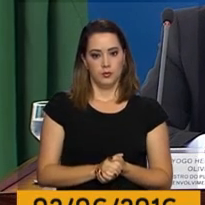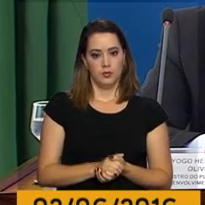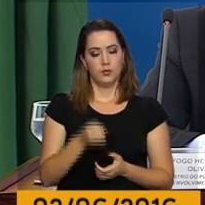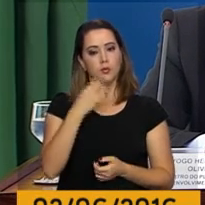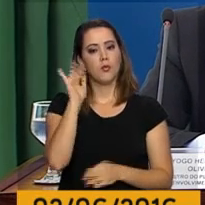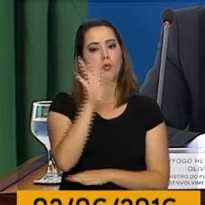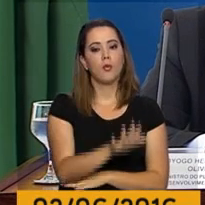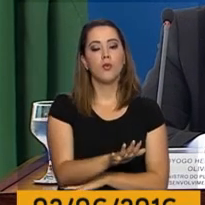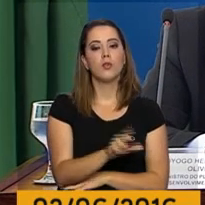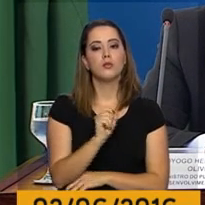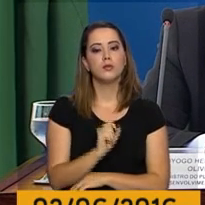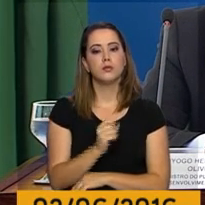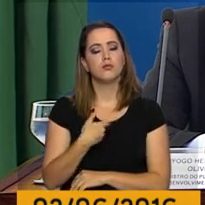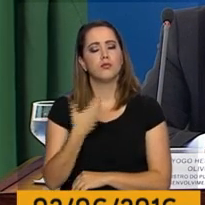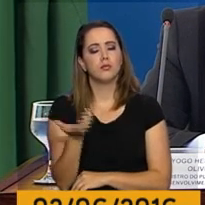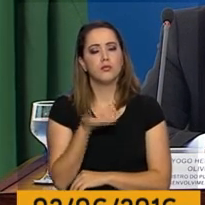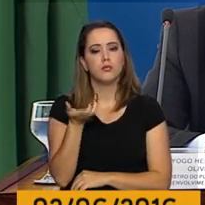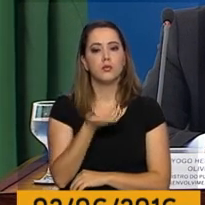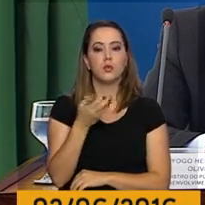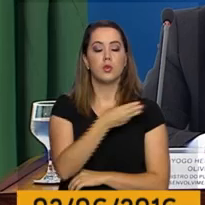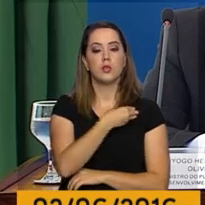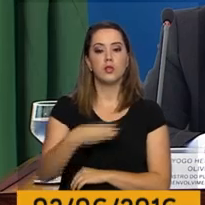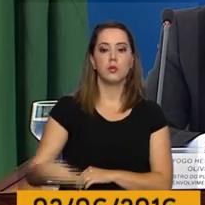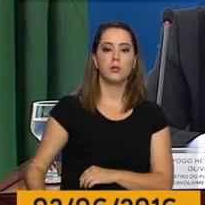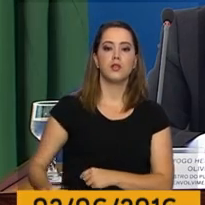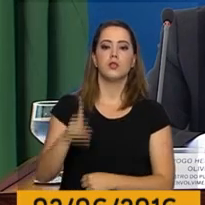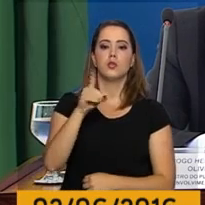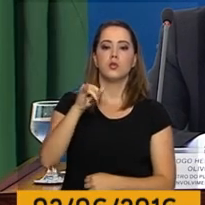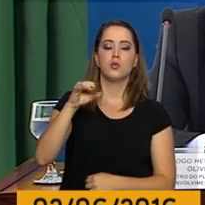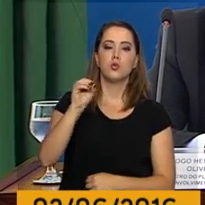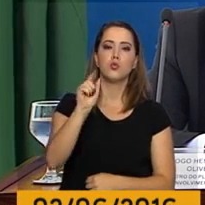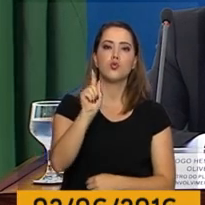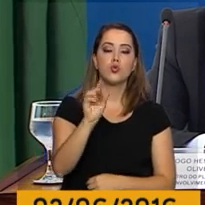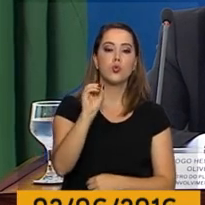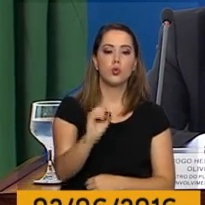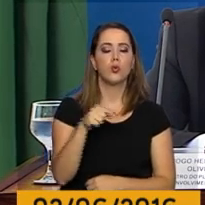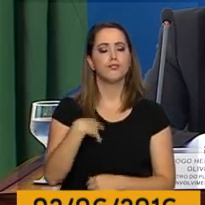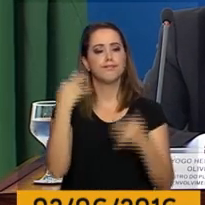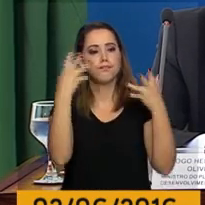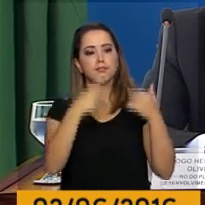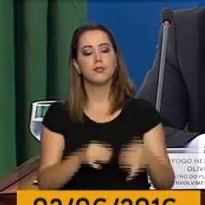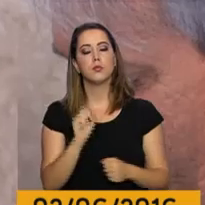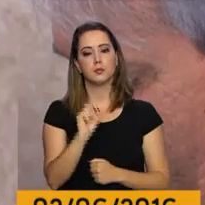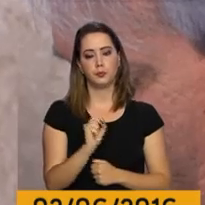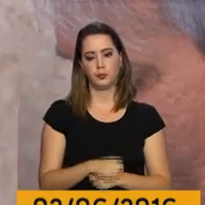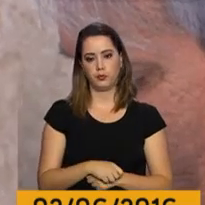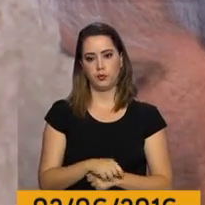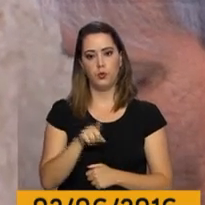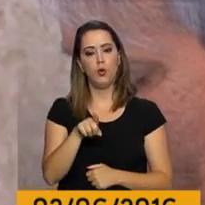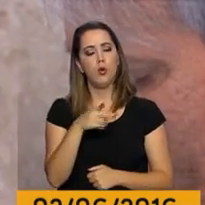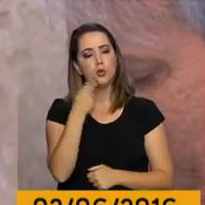Boa tarde, ministros. Eu queria que o ministro Diogo, aqui, ó, me esclarecesse algumas dúvidas. O senhor falou sobre o reajuste